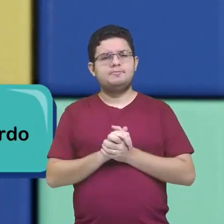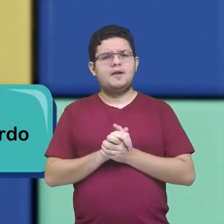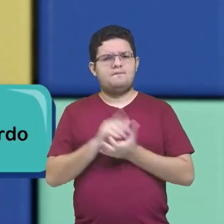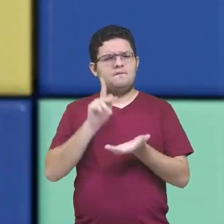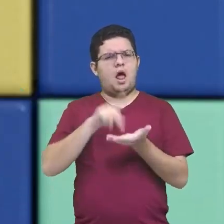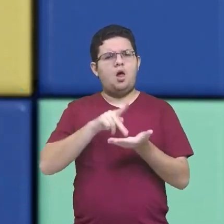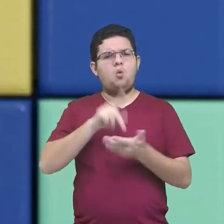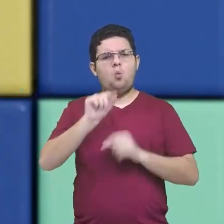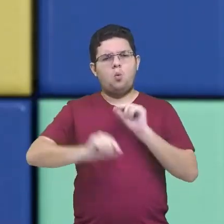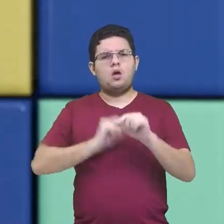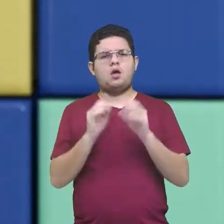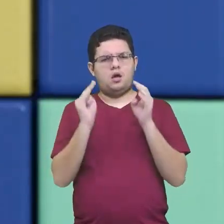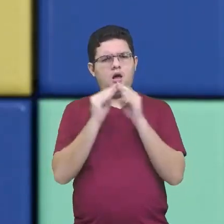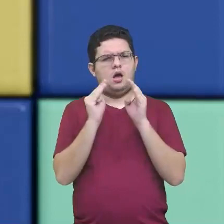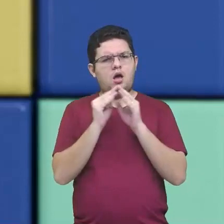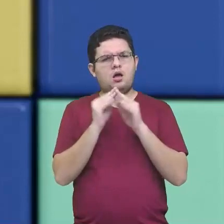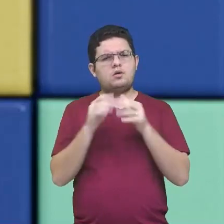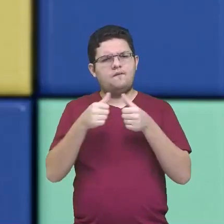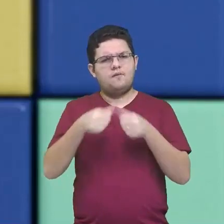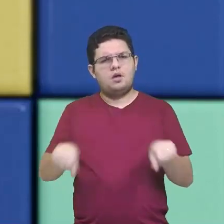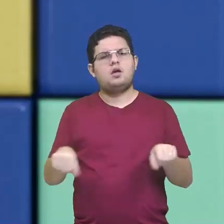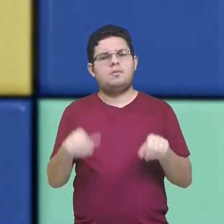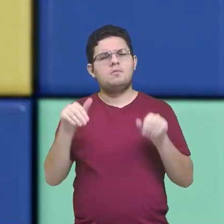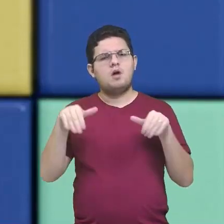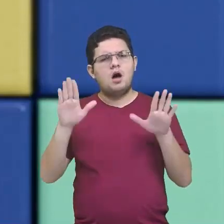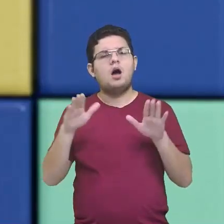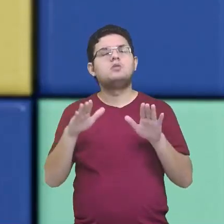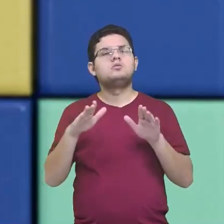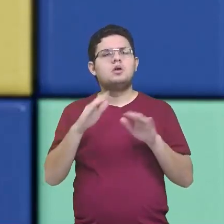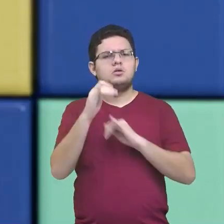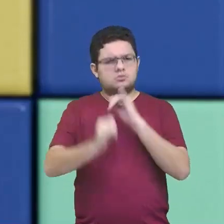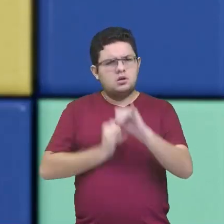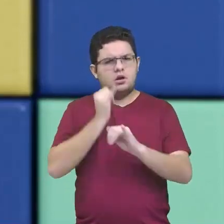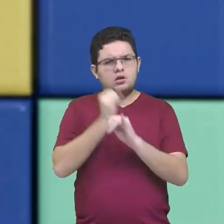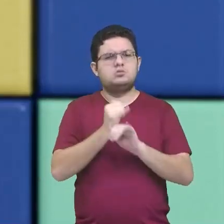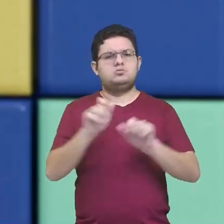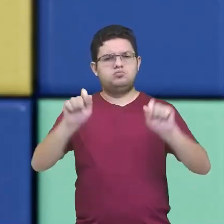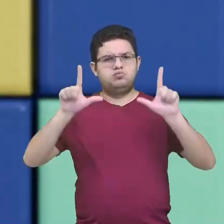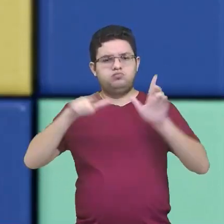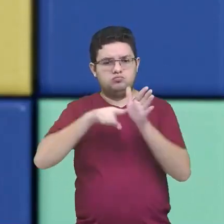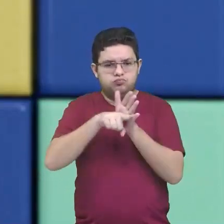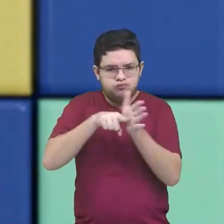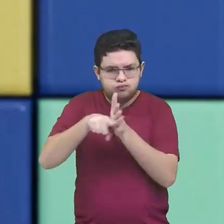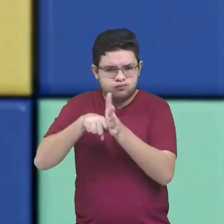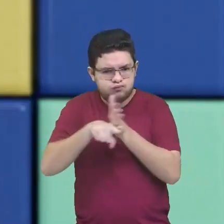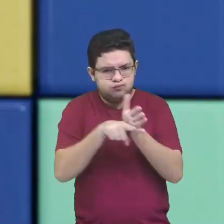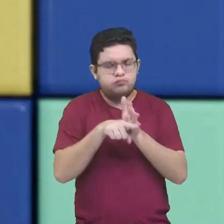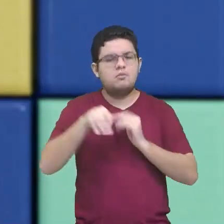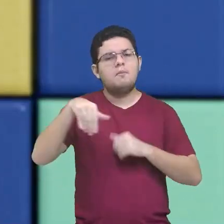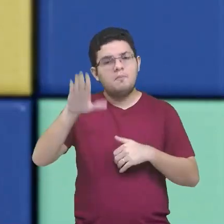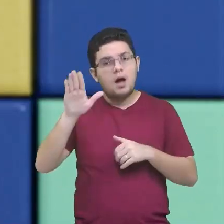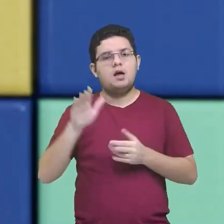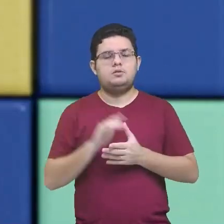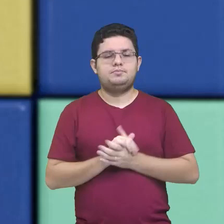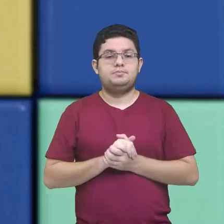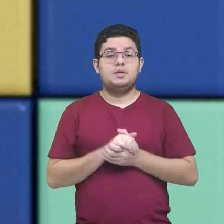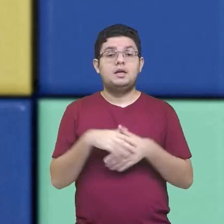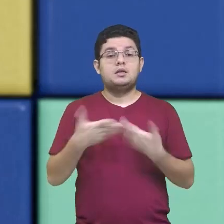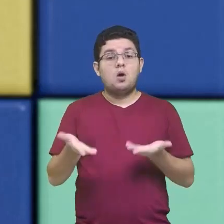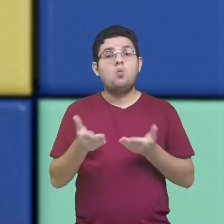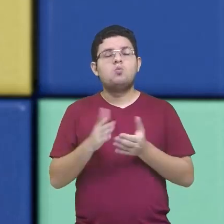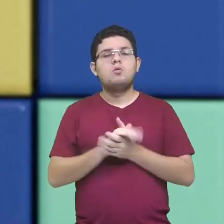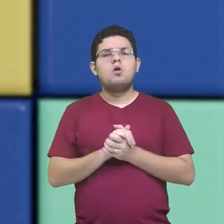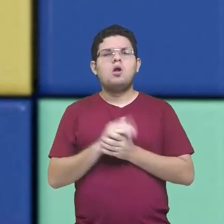em casa, então a gente passa a navegar muito na internet, não é? E aí, nessas pesquisas, a gente propôs esse tema para